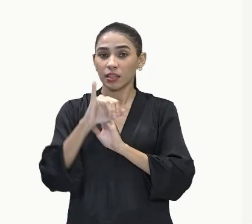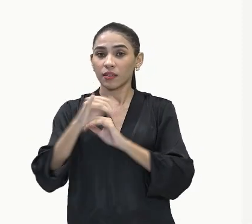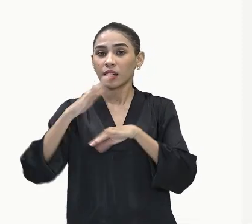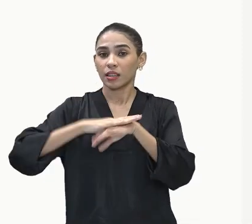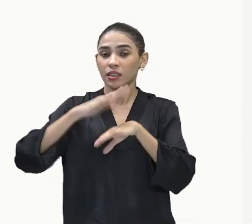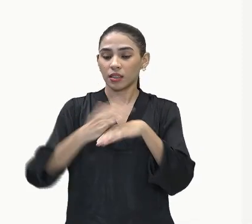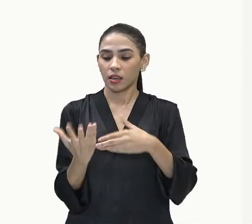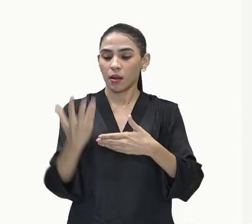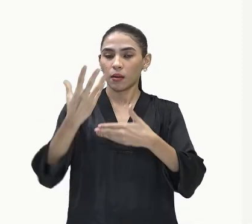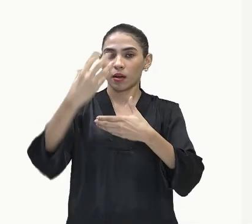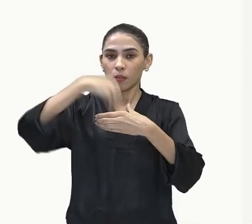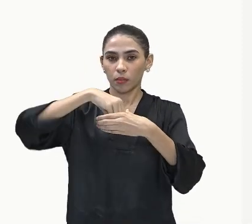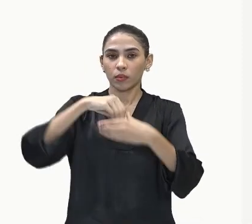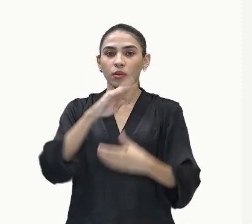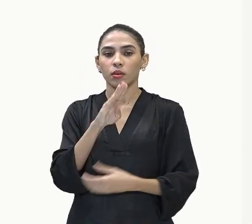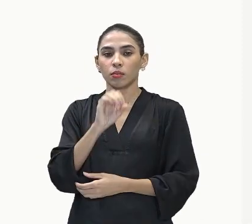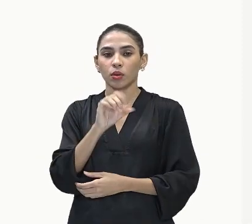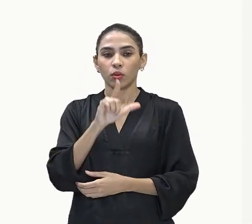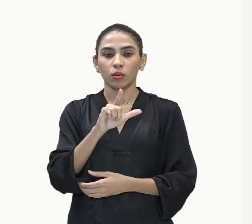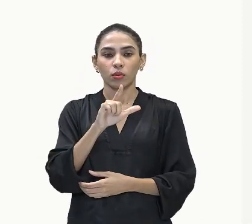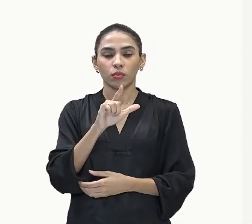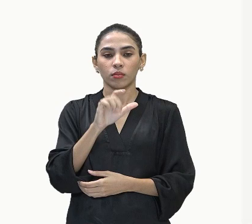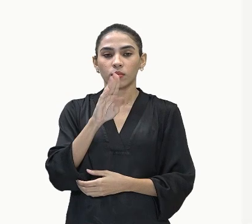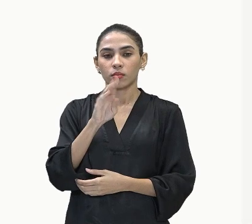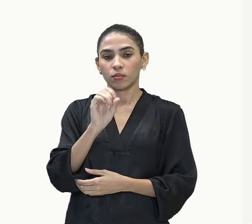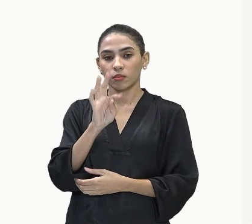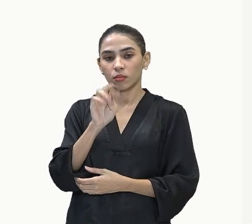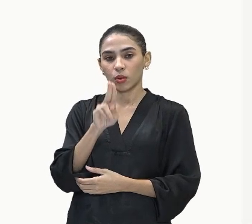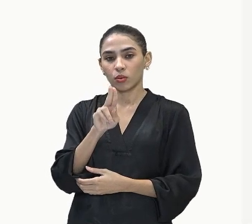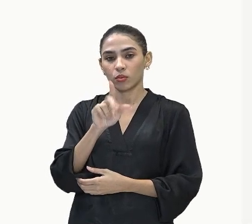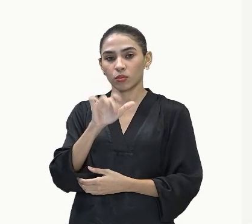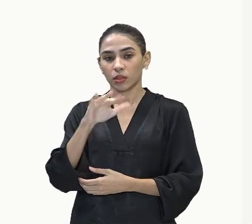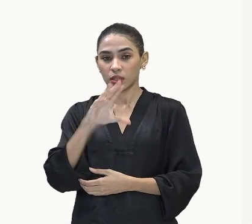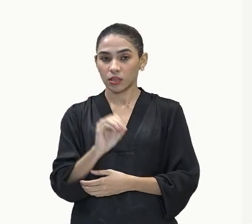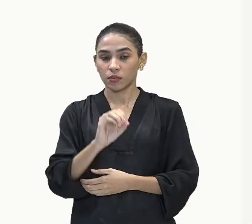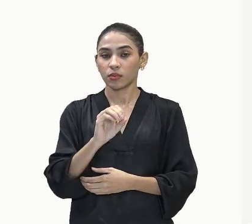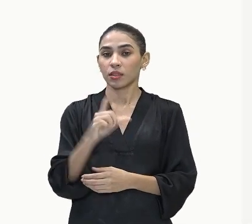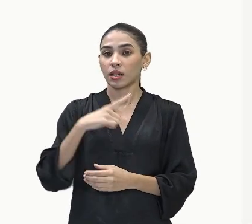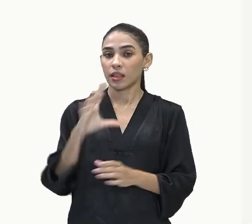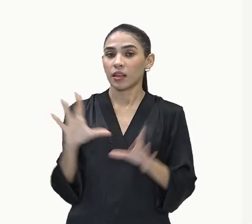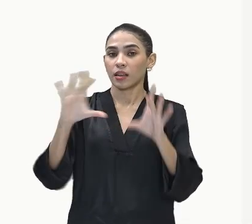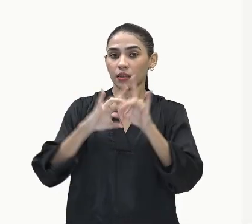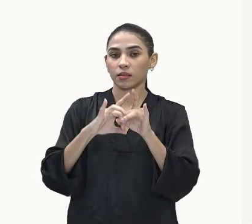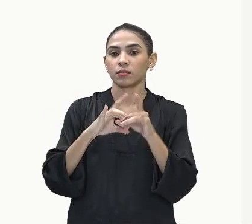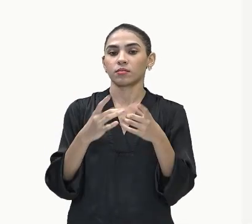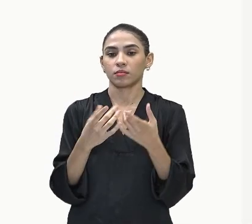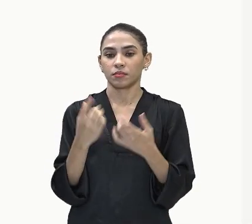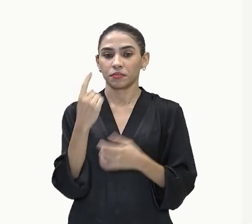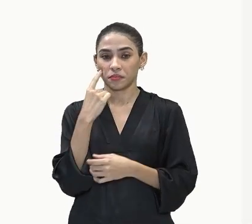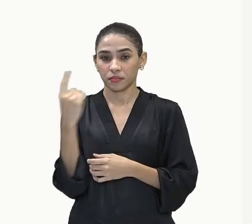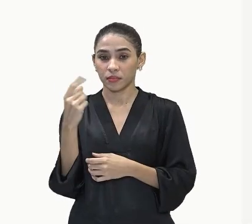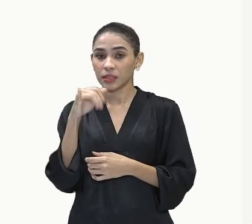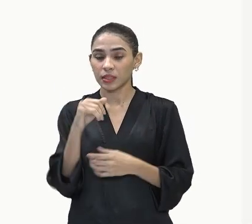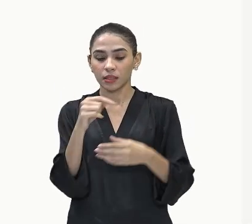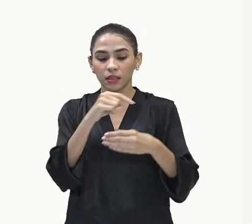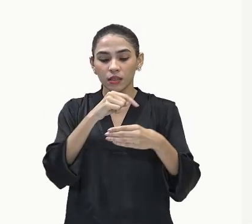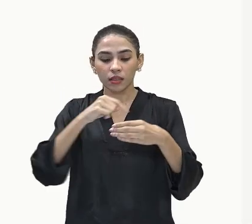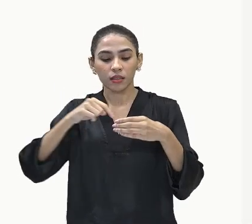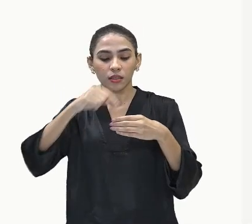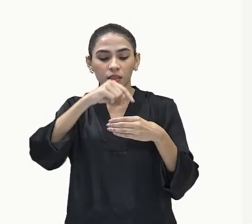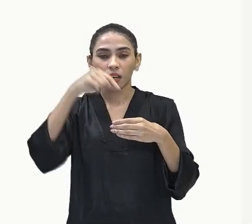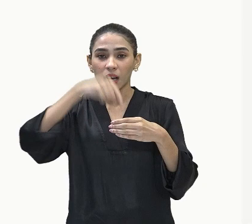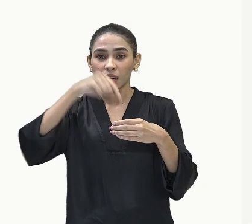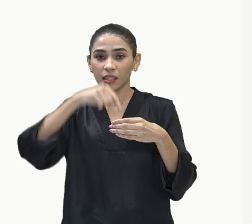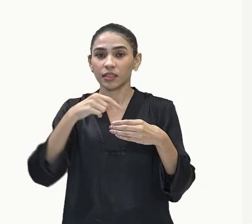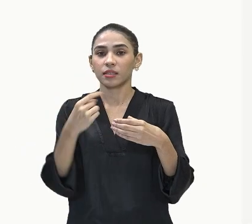chamada botulismo né que ela está relacionada com essa toxina que se um enlatado desse estiver